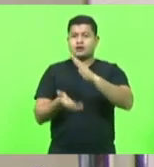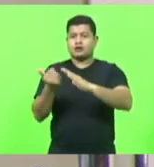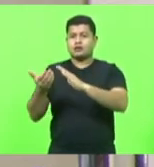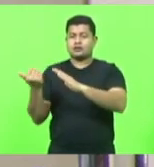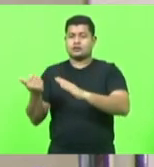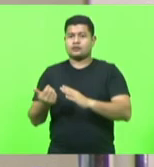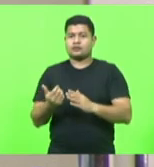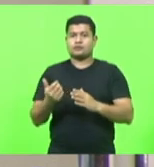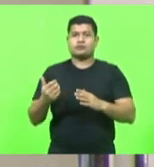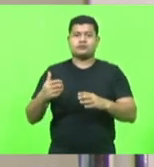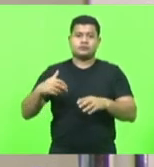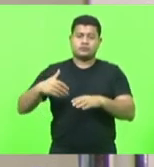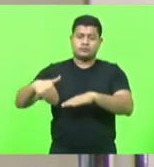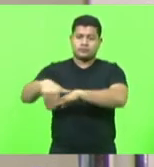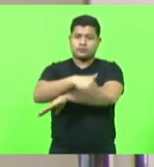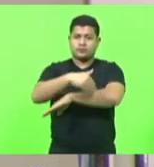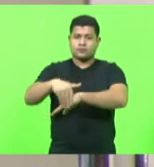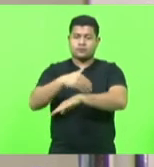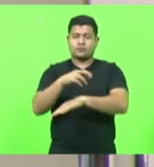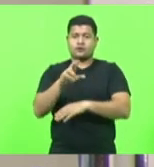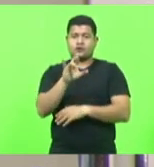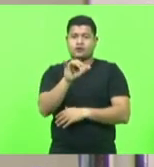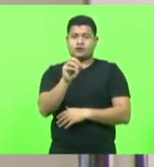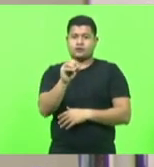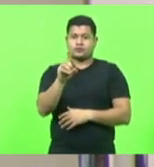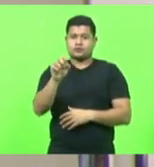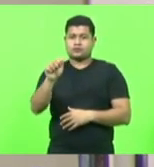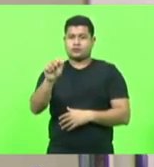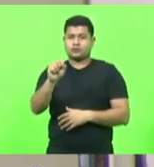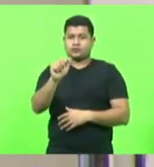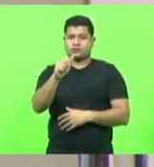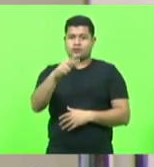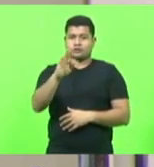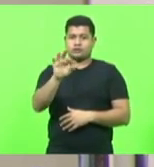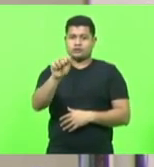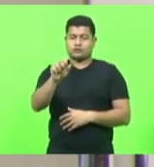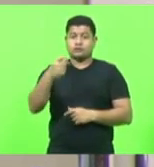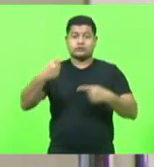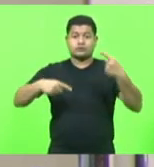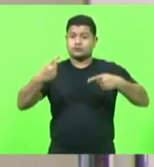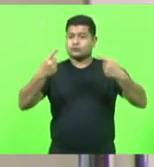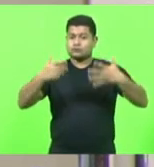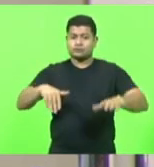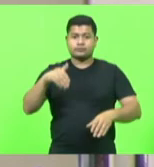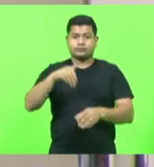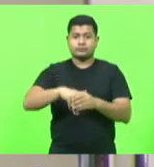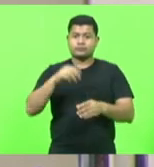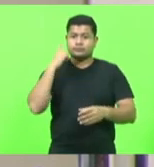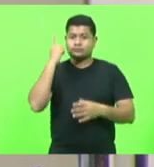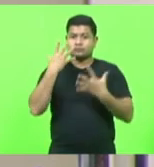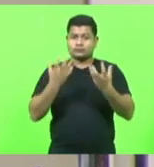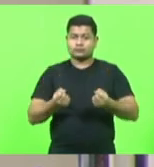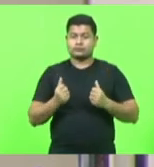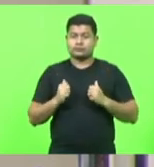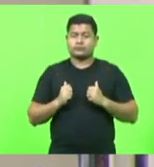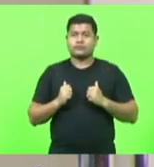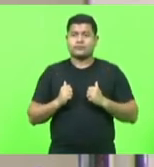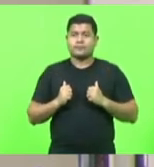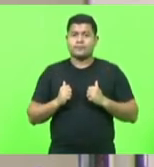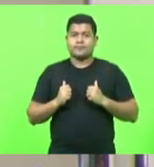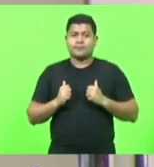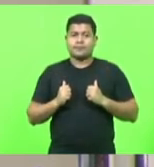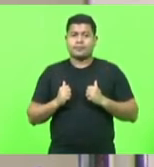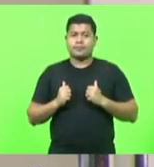da travessia urbana do Rio das Antas, em discussão. Não havendo quem queira discutir, em votação, deputados que aprovam, permaneçam como se